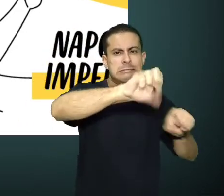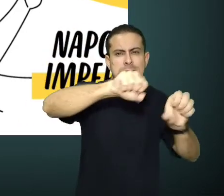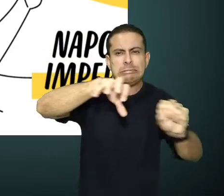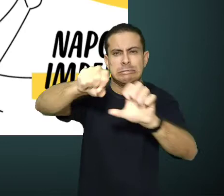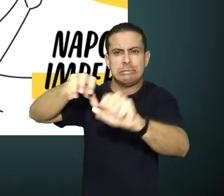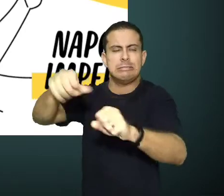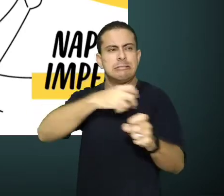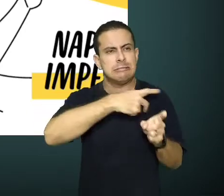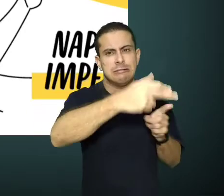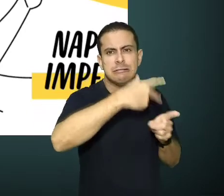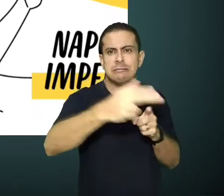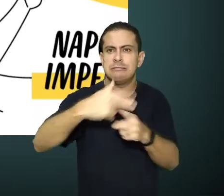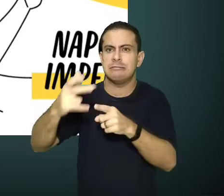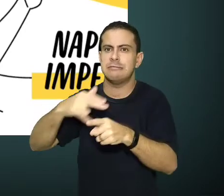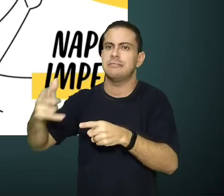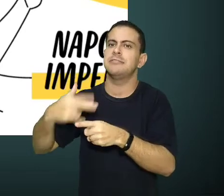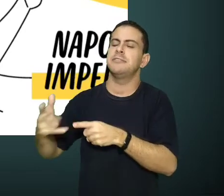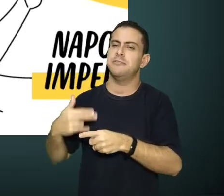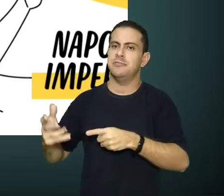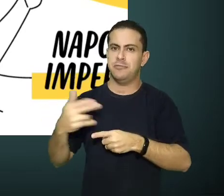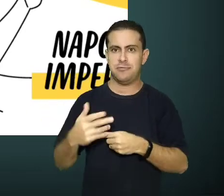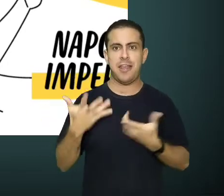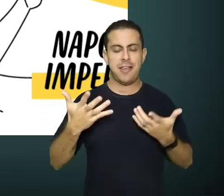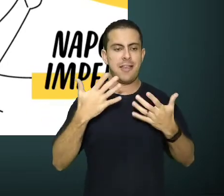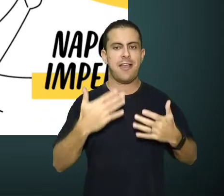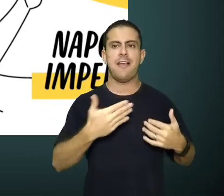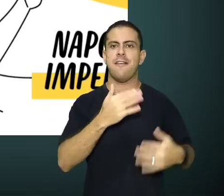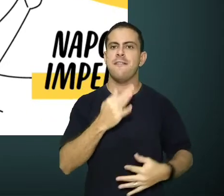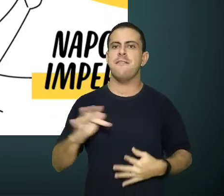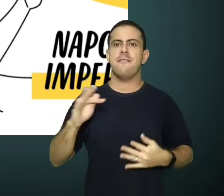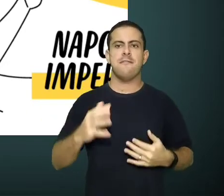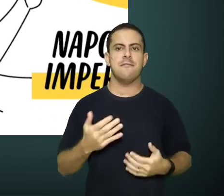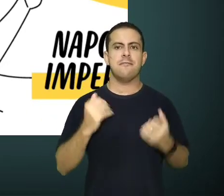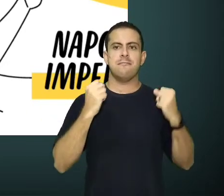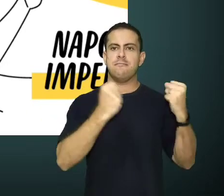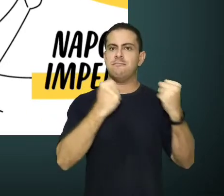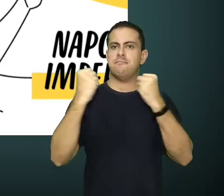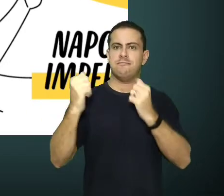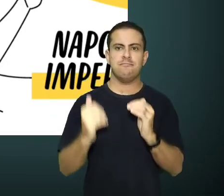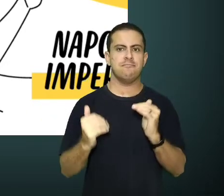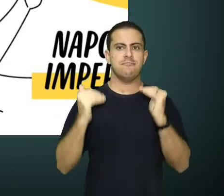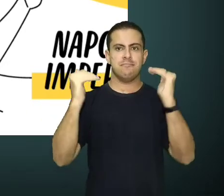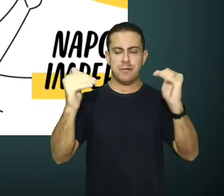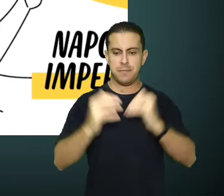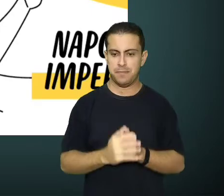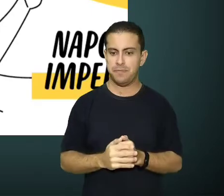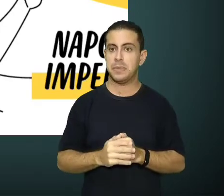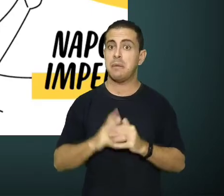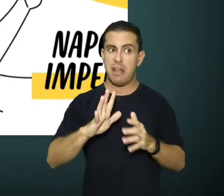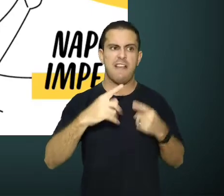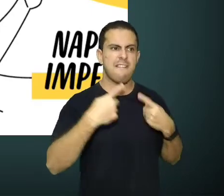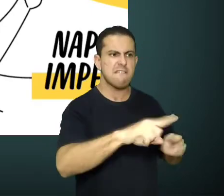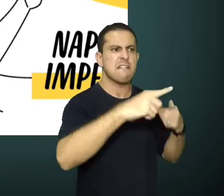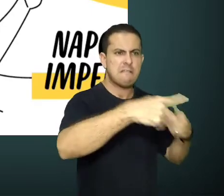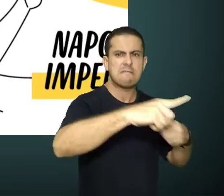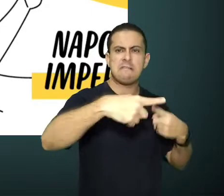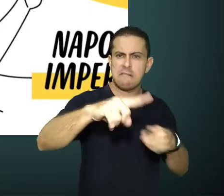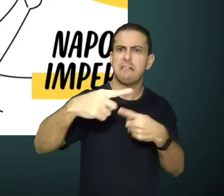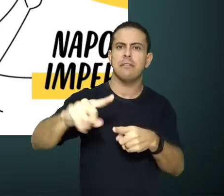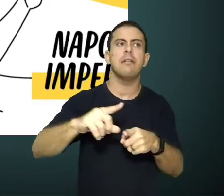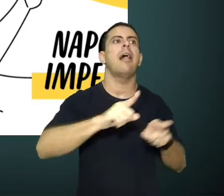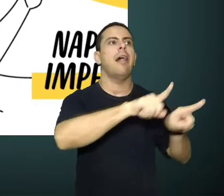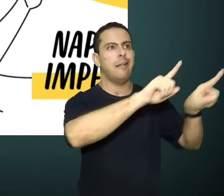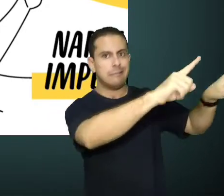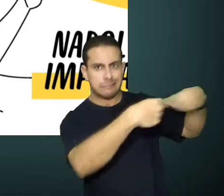todas buscando aumentar o território e afirmar a supremacia francesa. É claro que as investidas tiveram